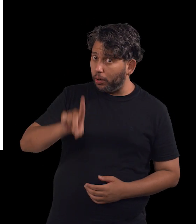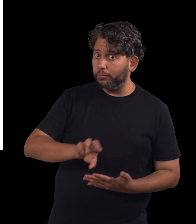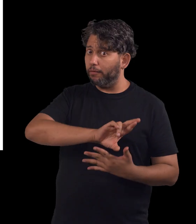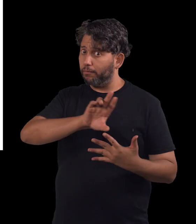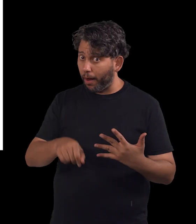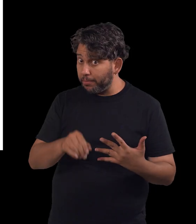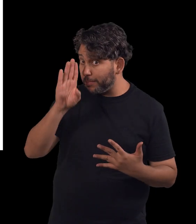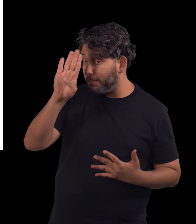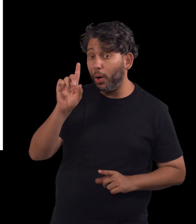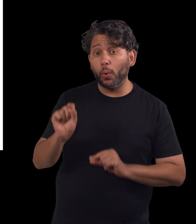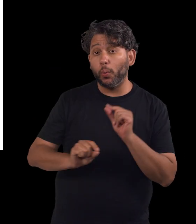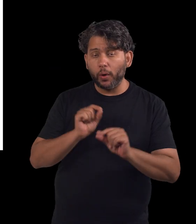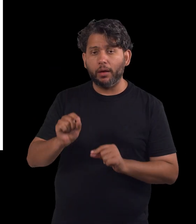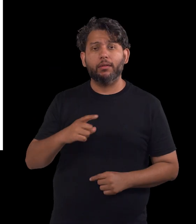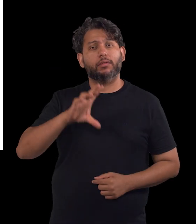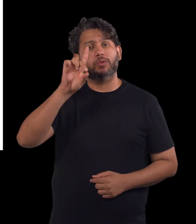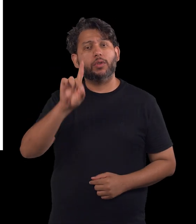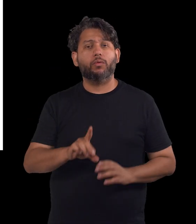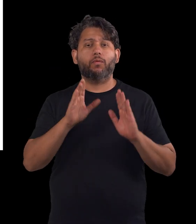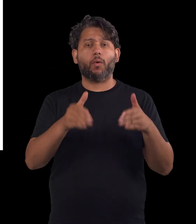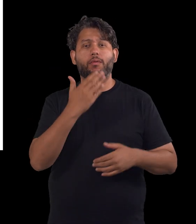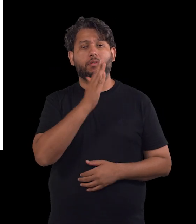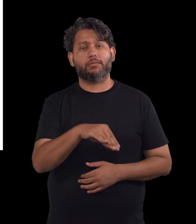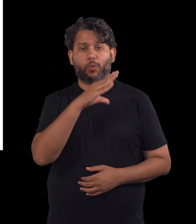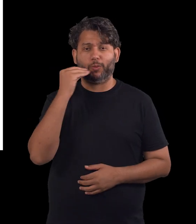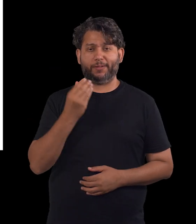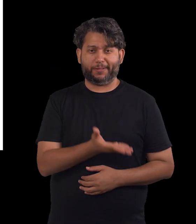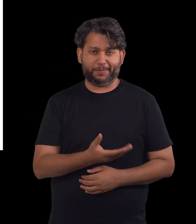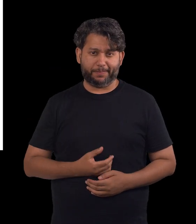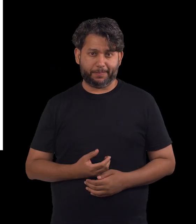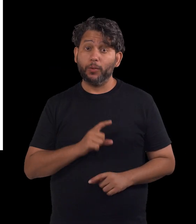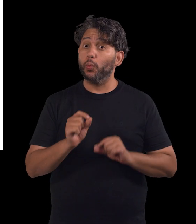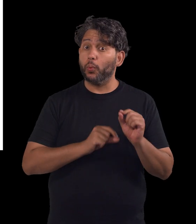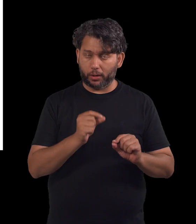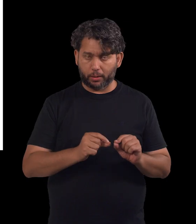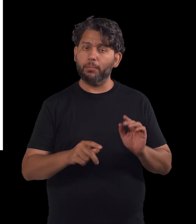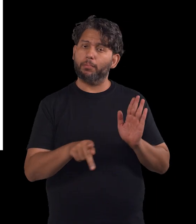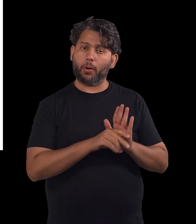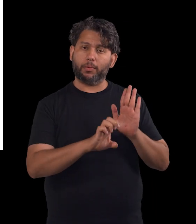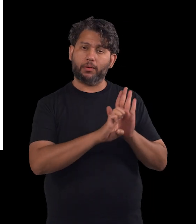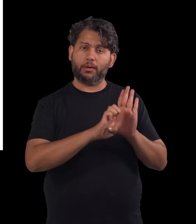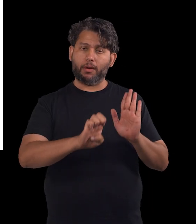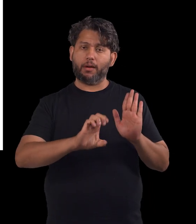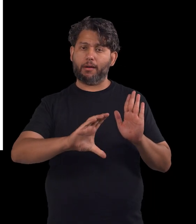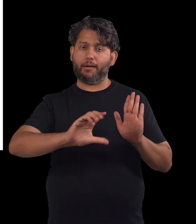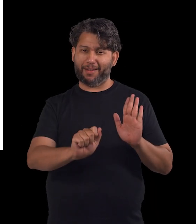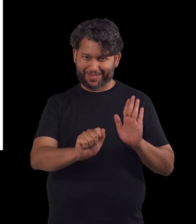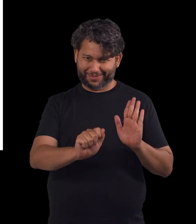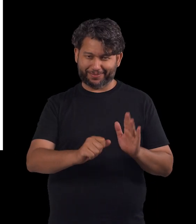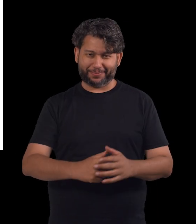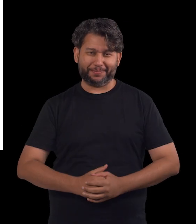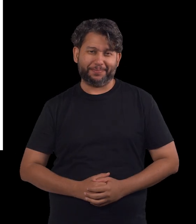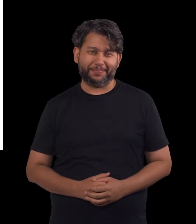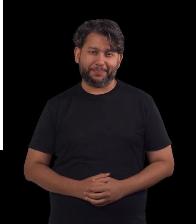esses direitos, destacam-se aqueles voltados a crianças e adolescentes, definidos no Estatuto da Criança e